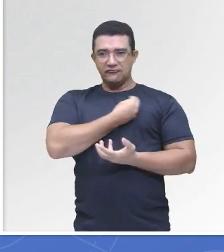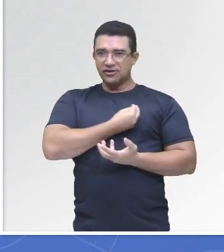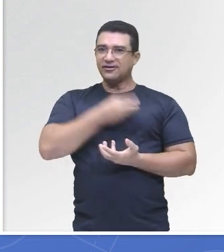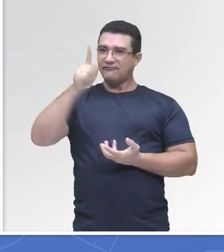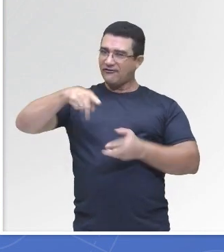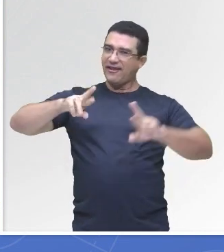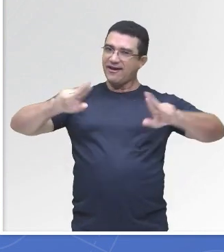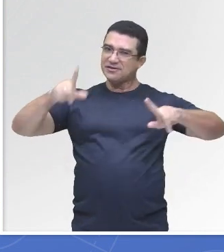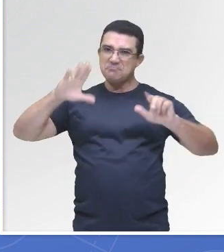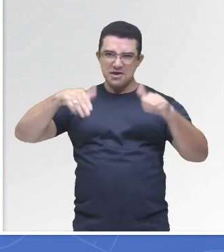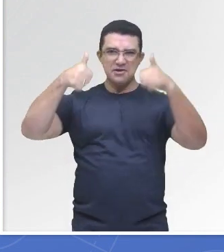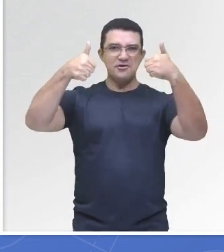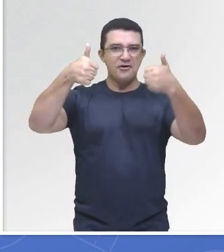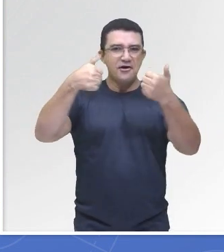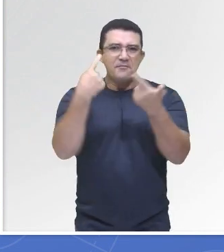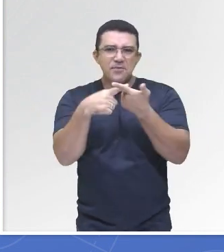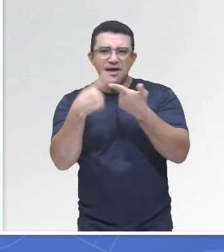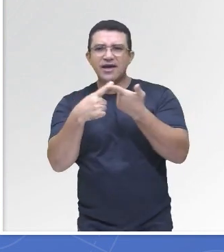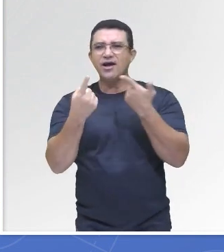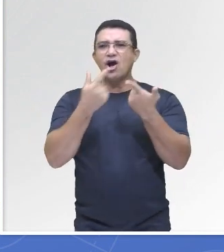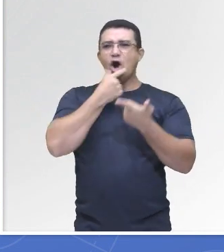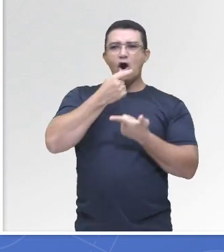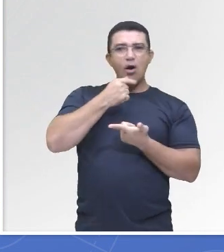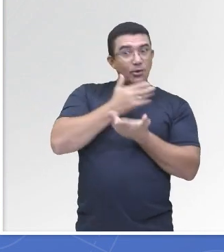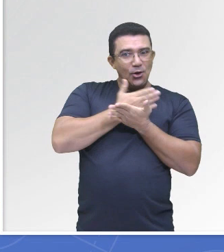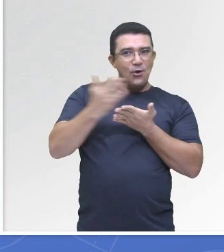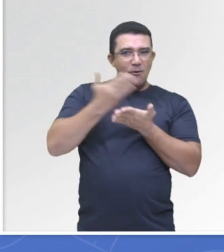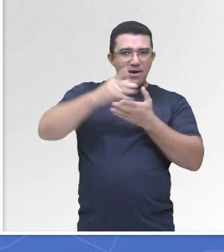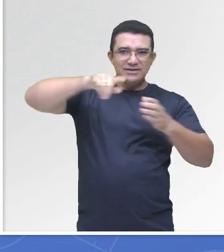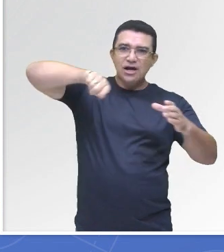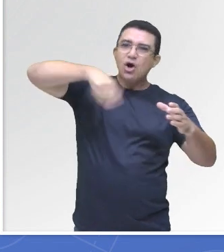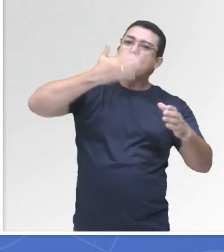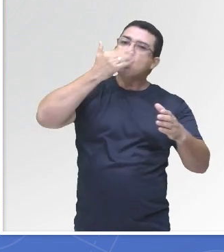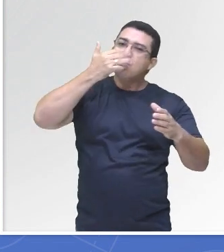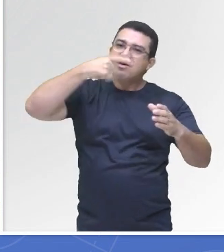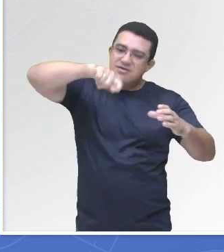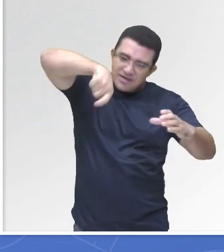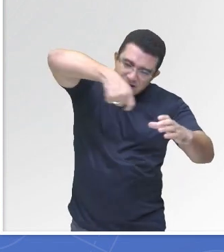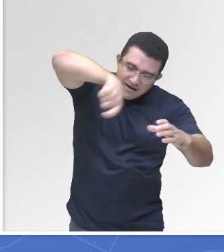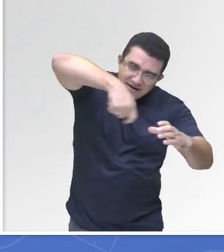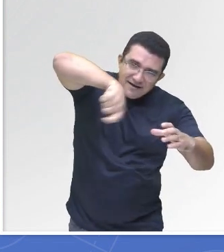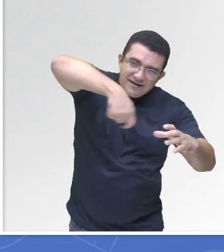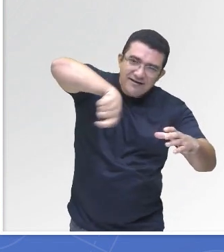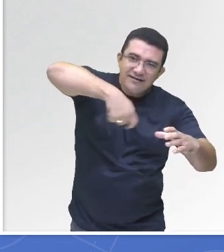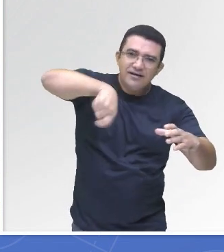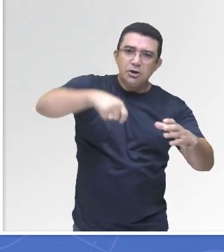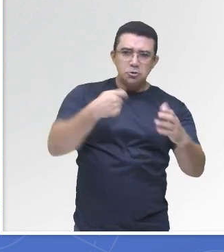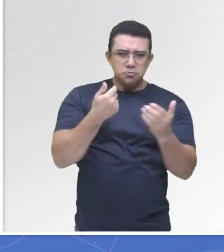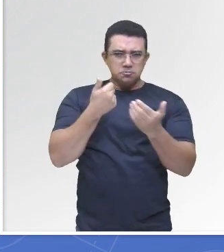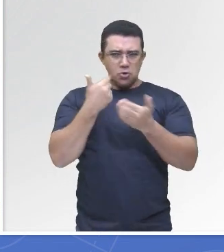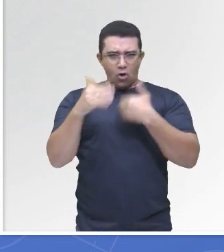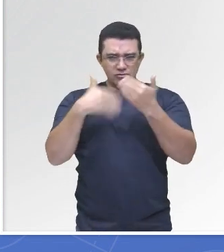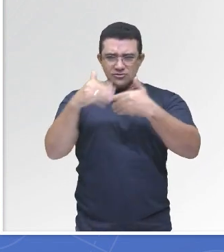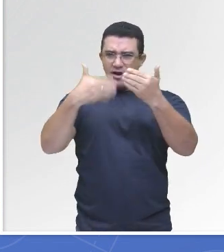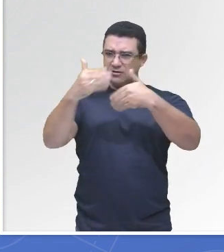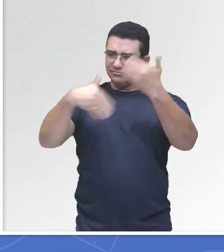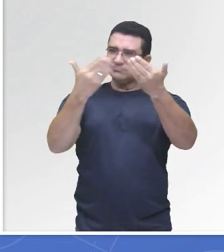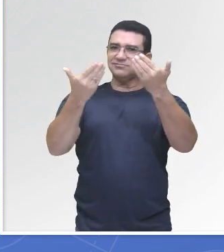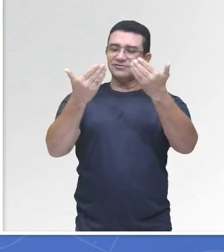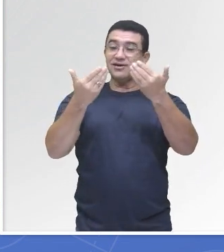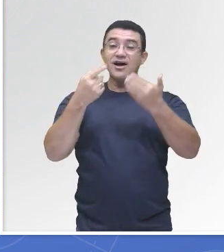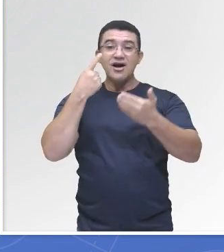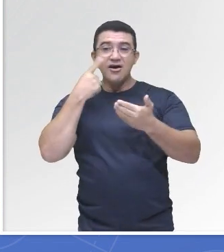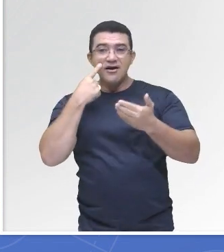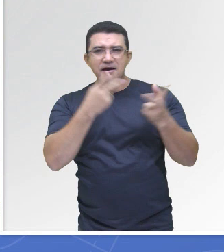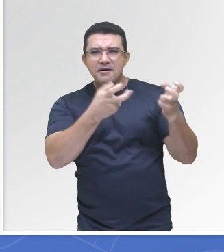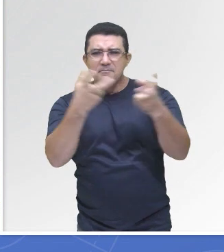diferente, porque ele começa a cozinhar os alimentos, e aí nesse processo de cozinhar os alimentos, você já vê